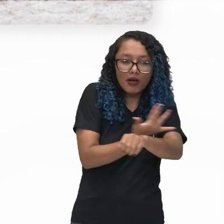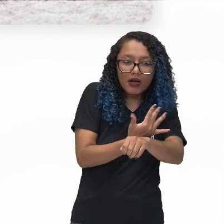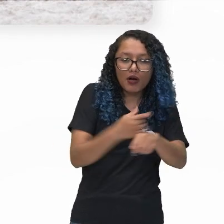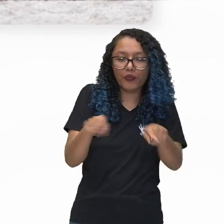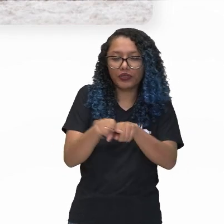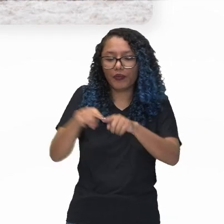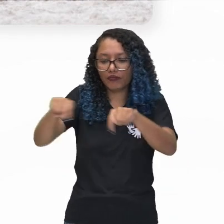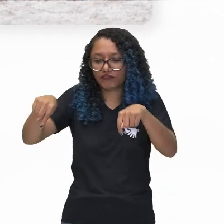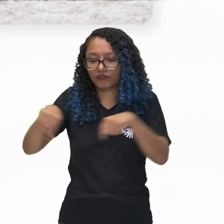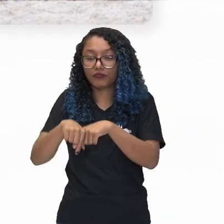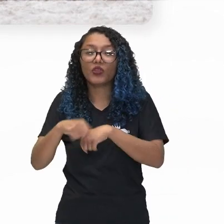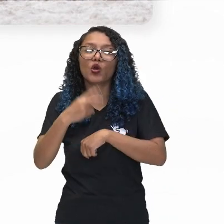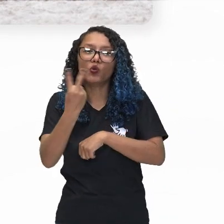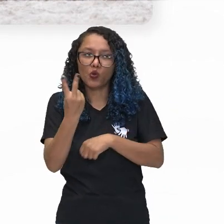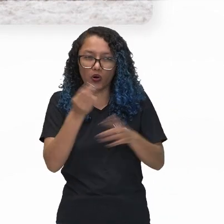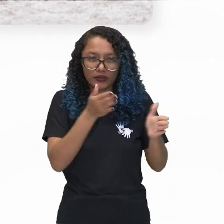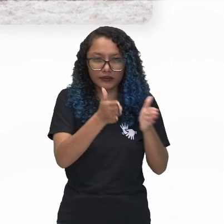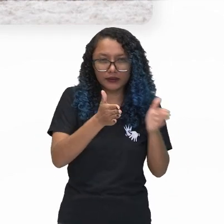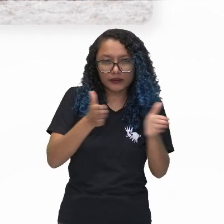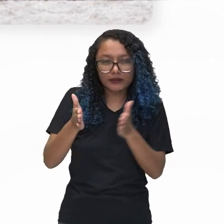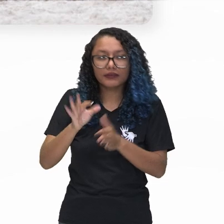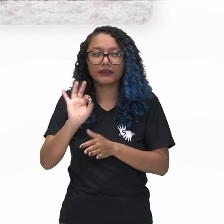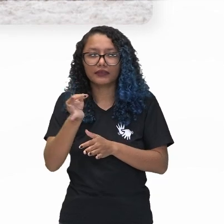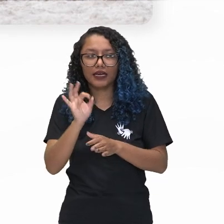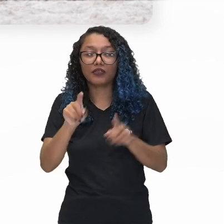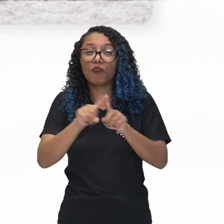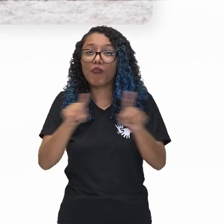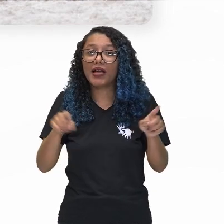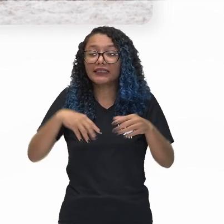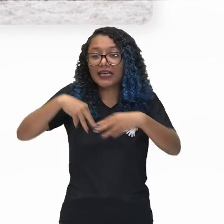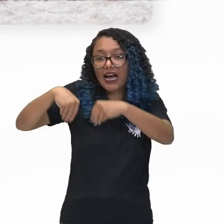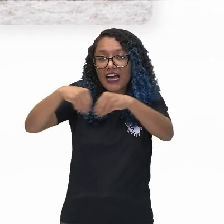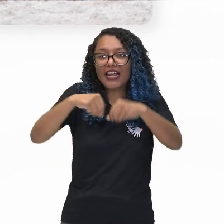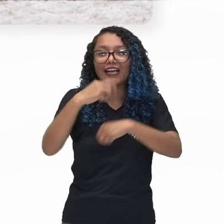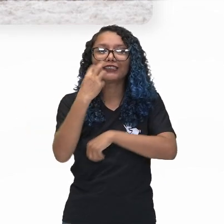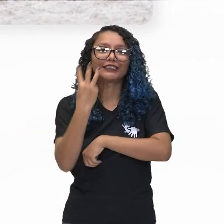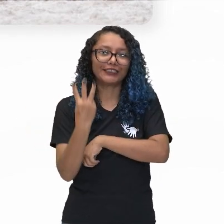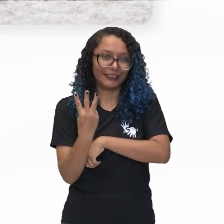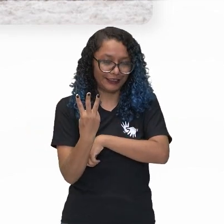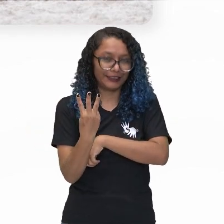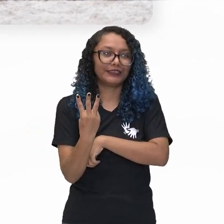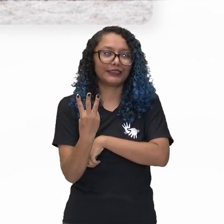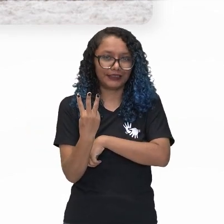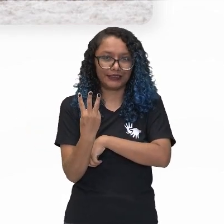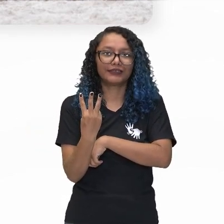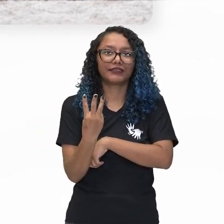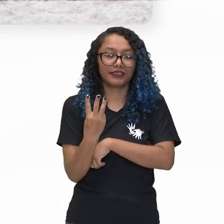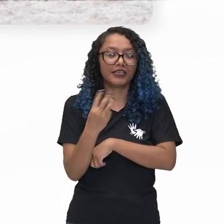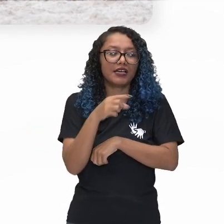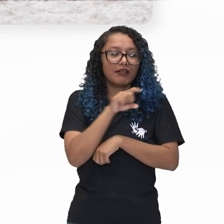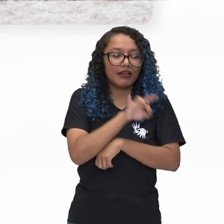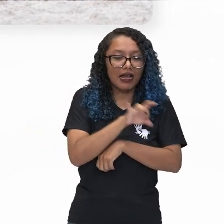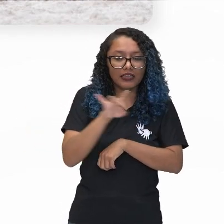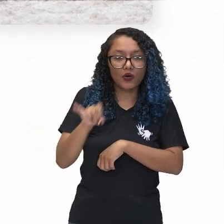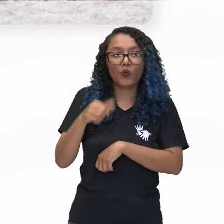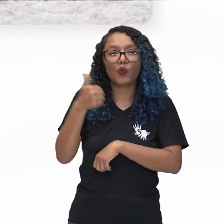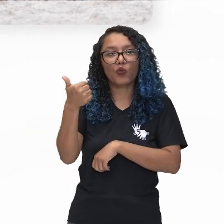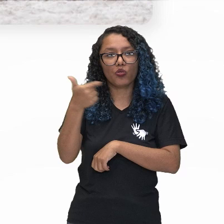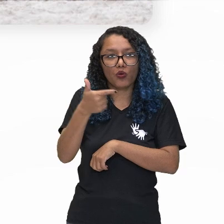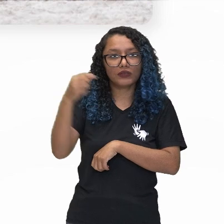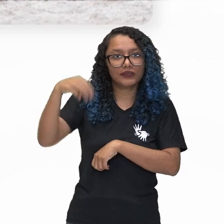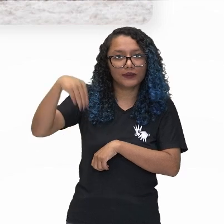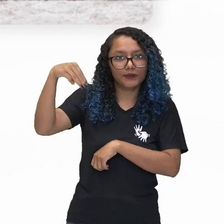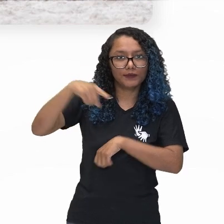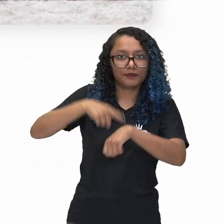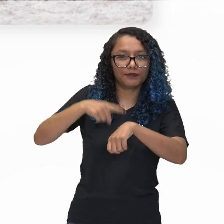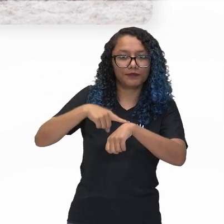2 tempos, né? No futebol de areia já vão ser 3 tempos, cada um com 12 minutos. Então, olha